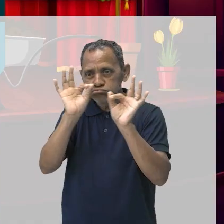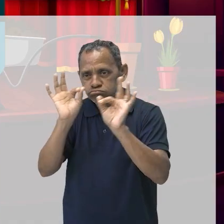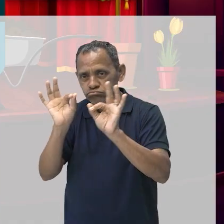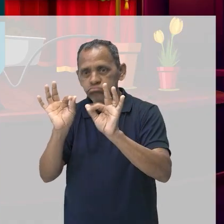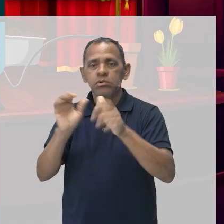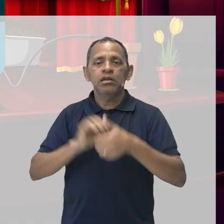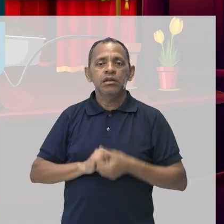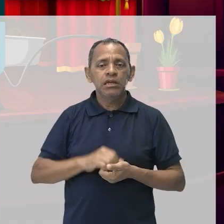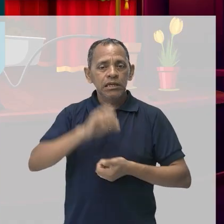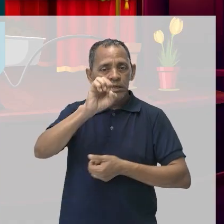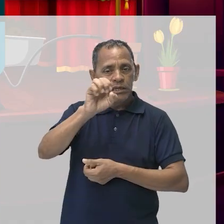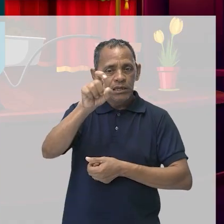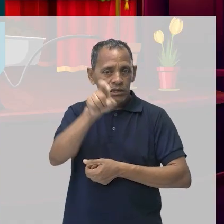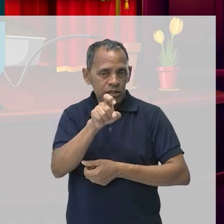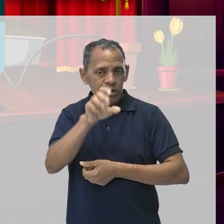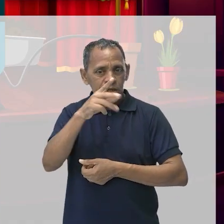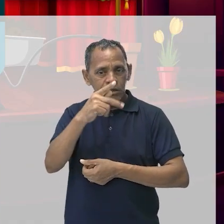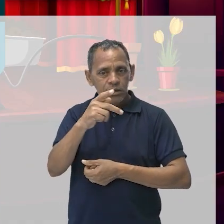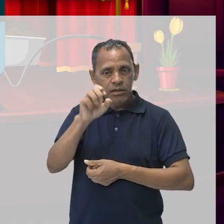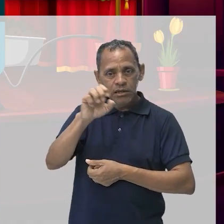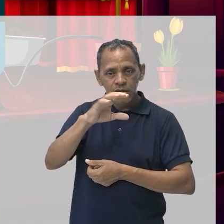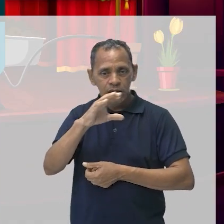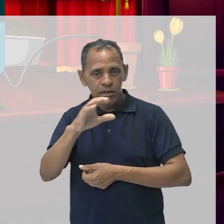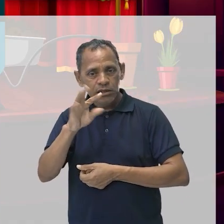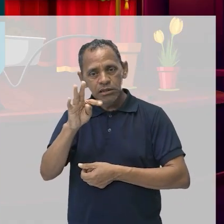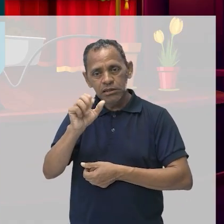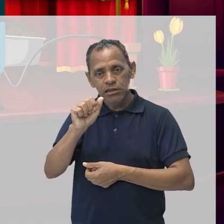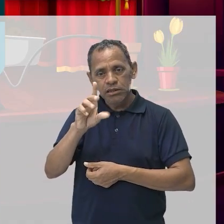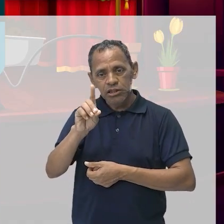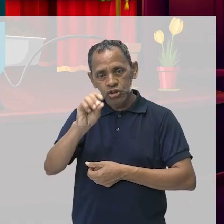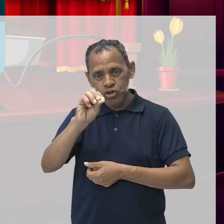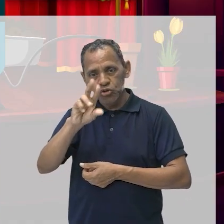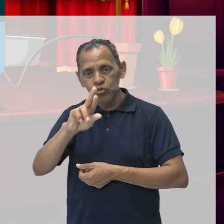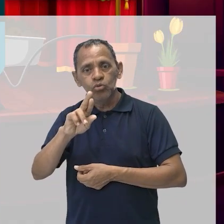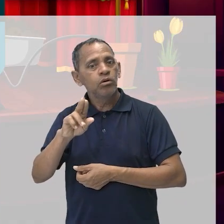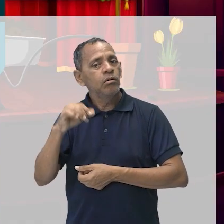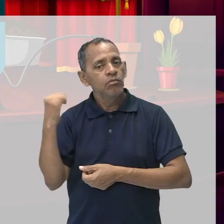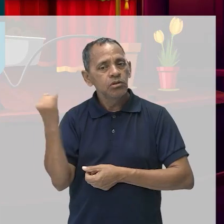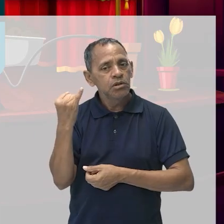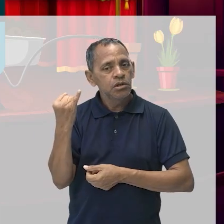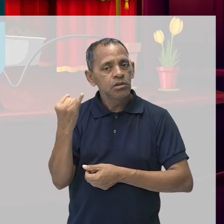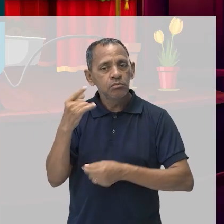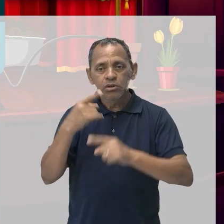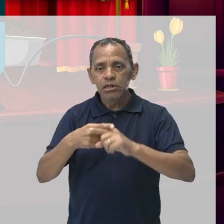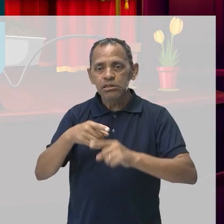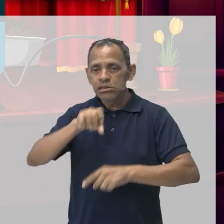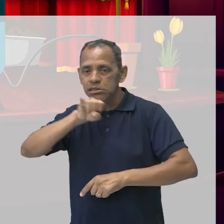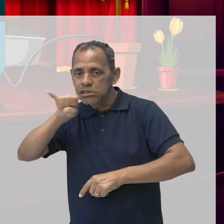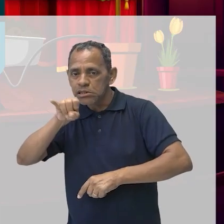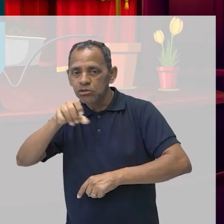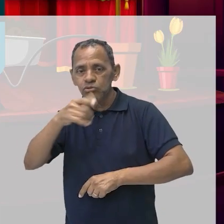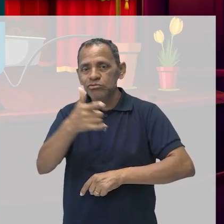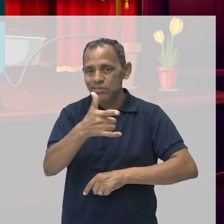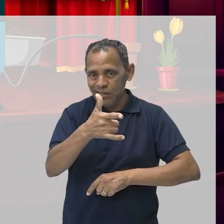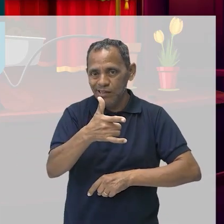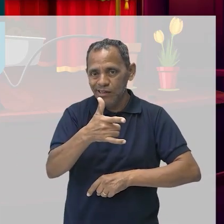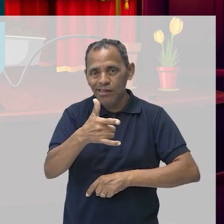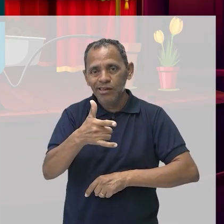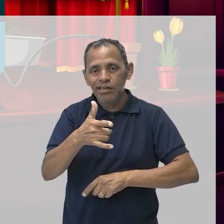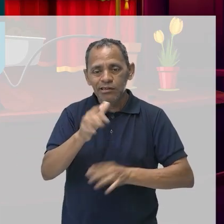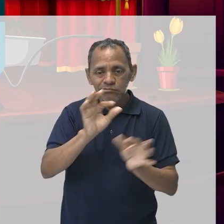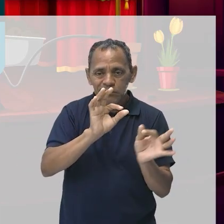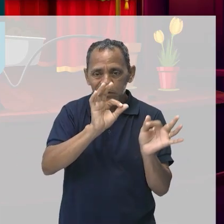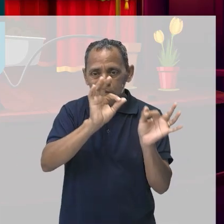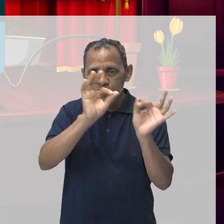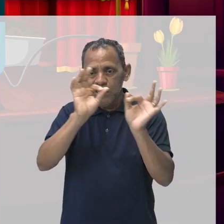muito importante, porque sem o espectador não haveria o espetáculo, né? Eu não poderia estar